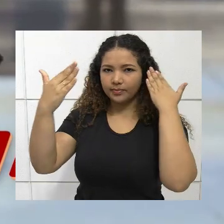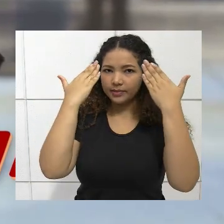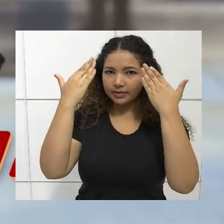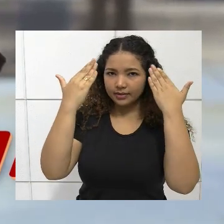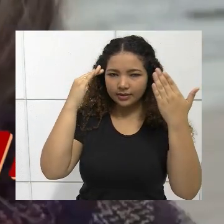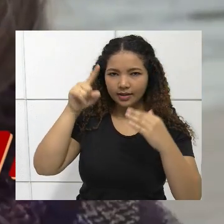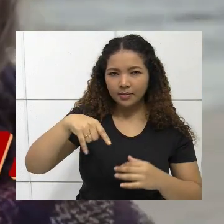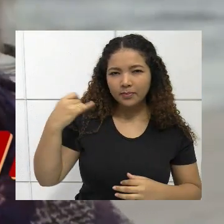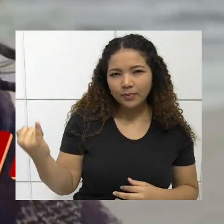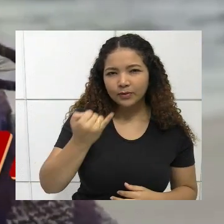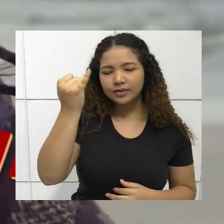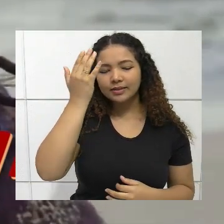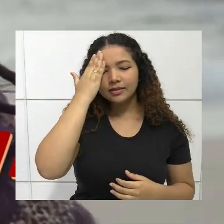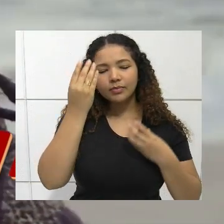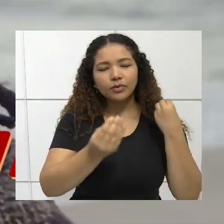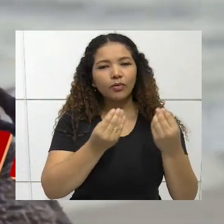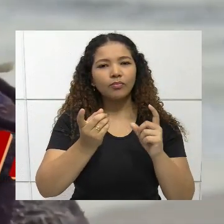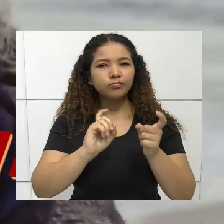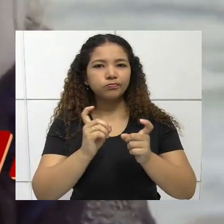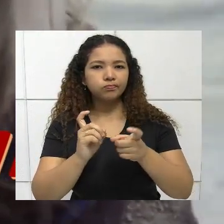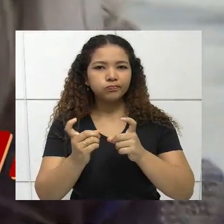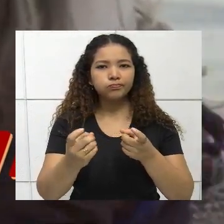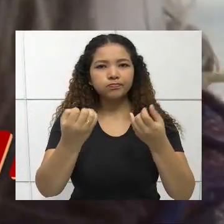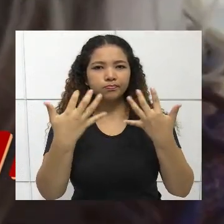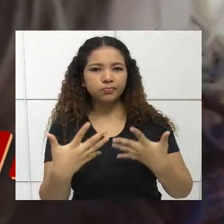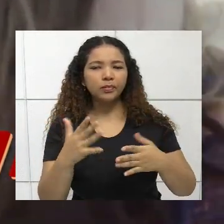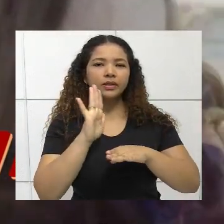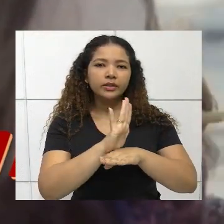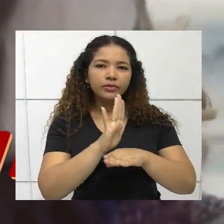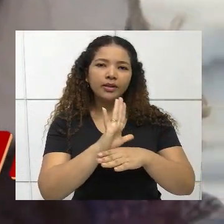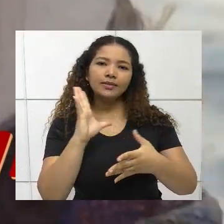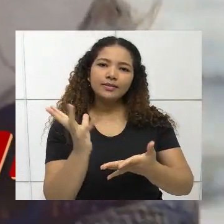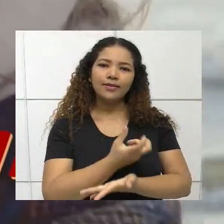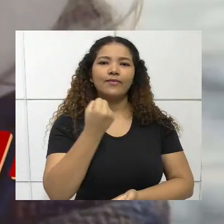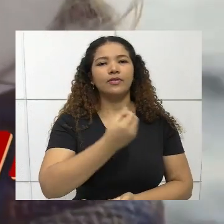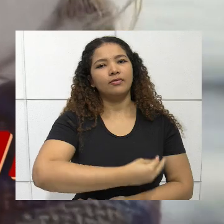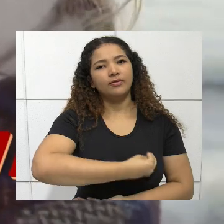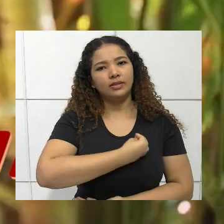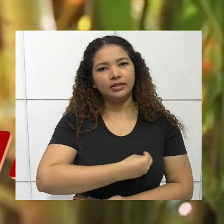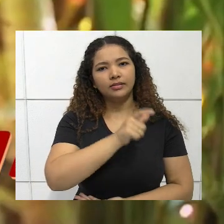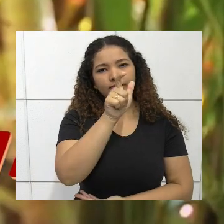saber como manejar a situação e salvar esse paciente.